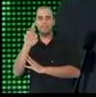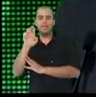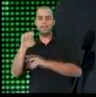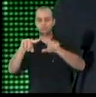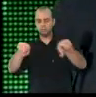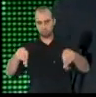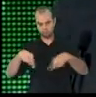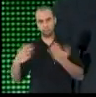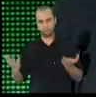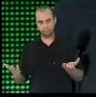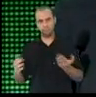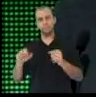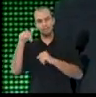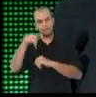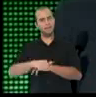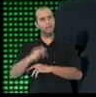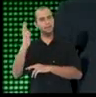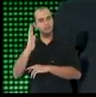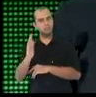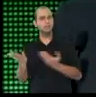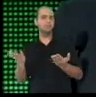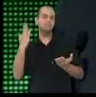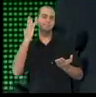80 hectares. Tá certo?